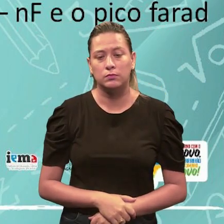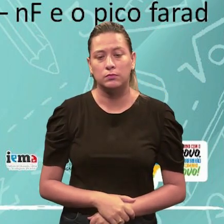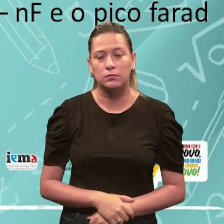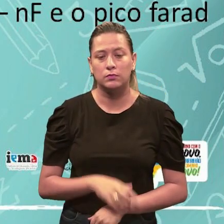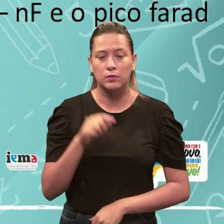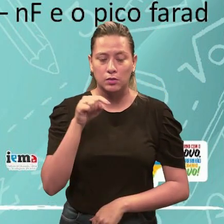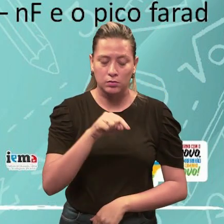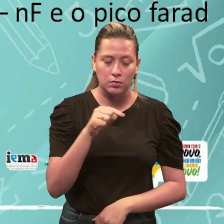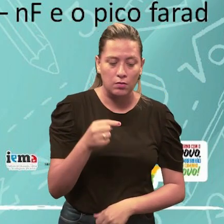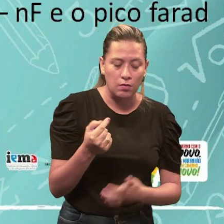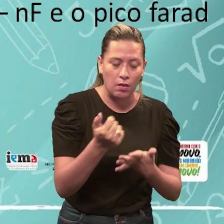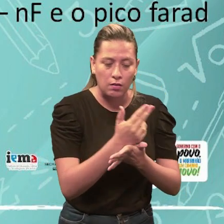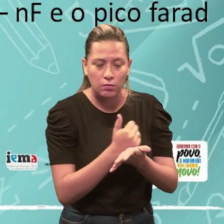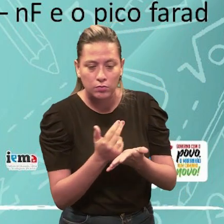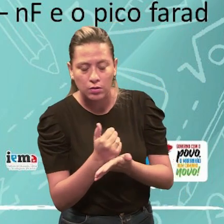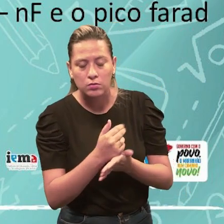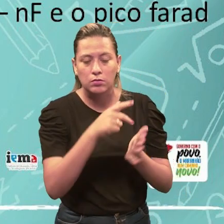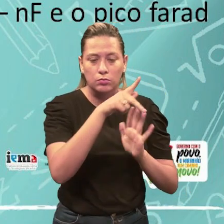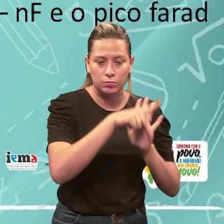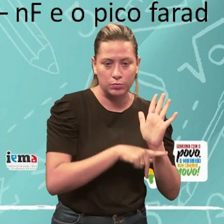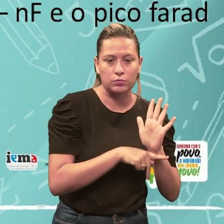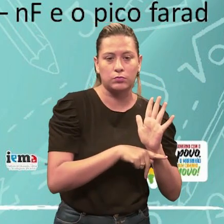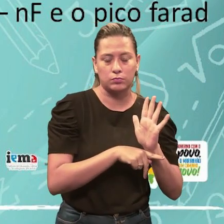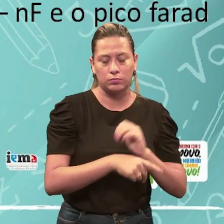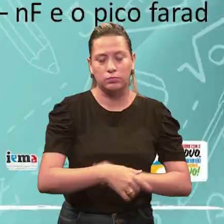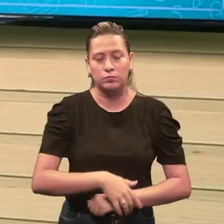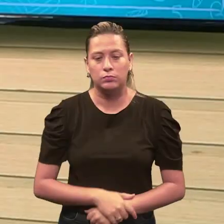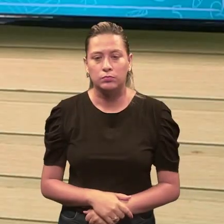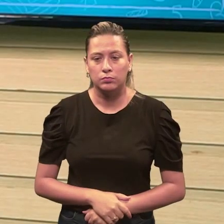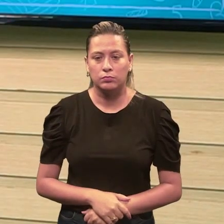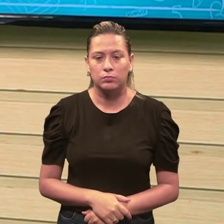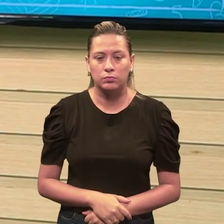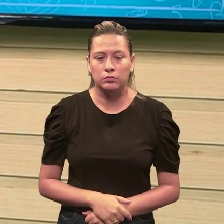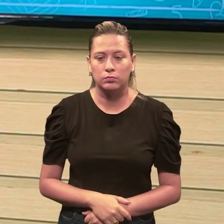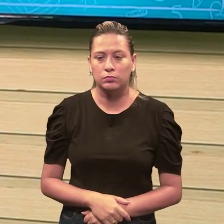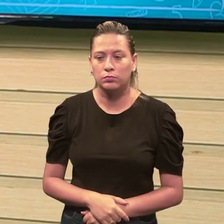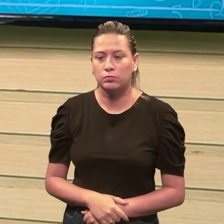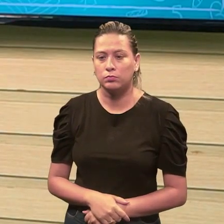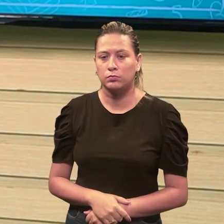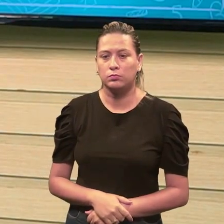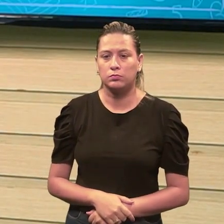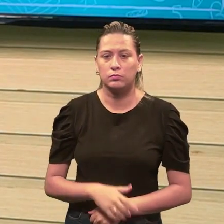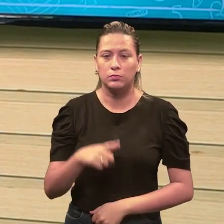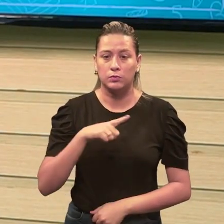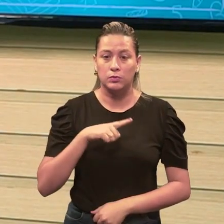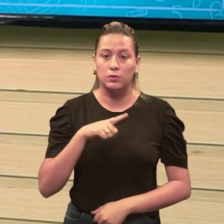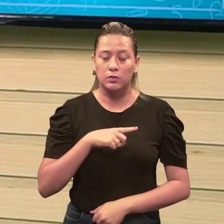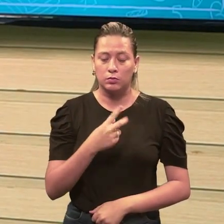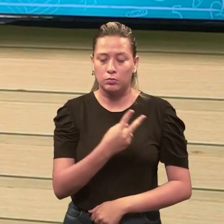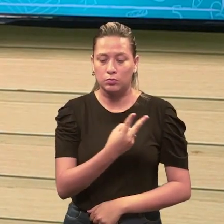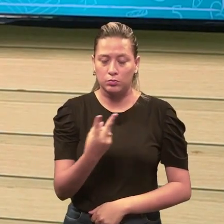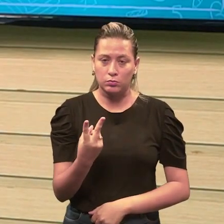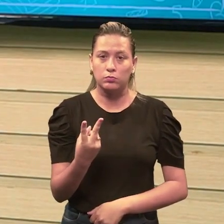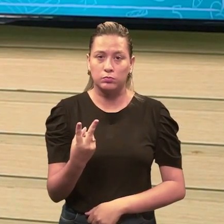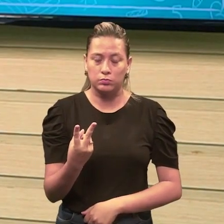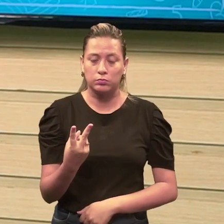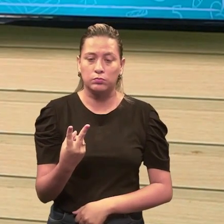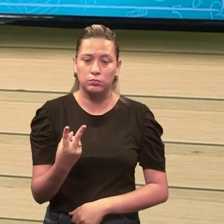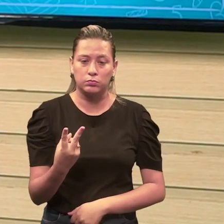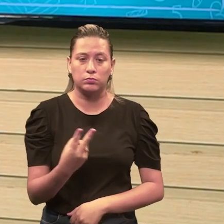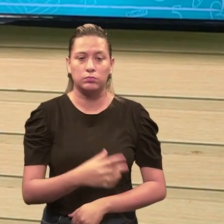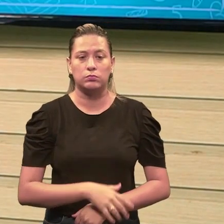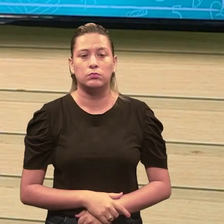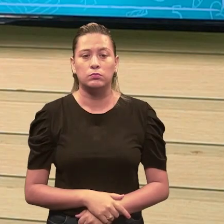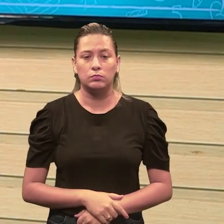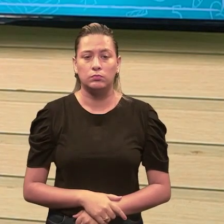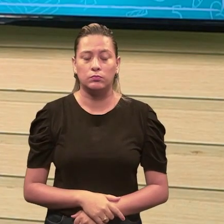teu esquema, no teu projeto lá, tá? Então aqui eu tenho 2 tipos aqui, ó, 2 formas também como eles